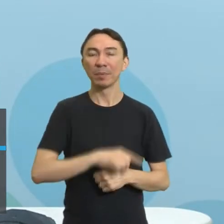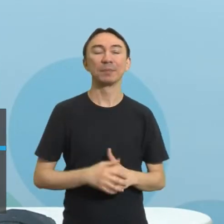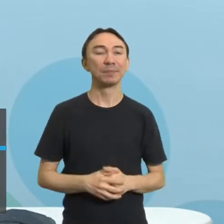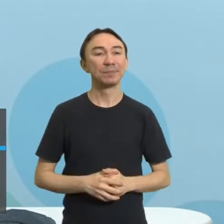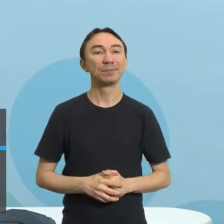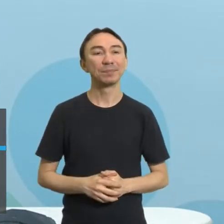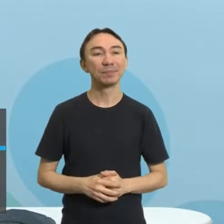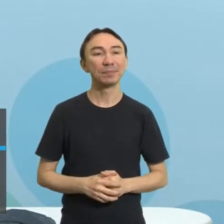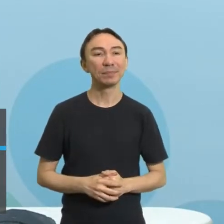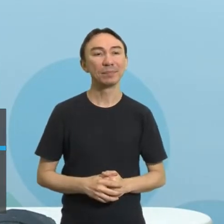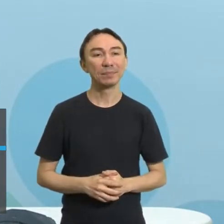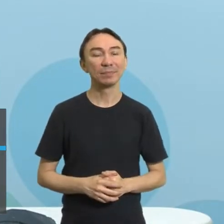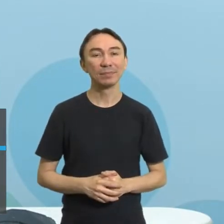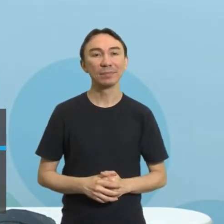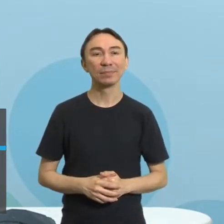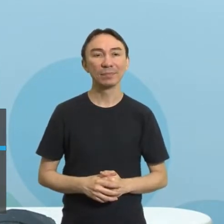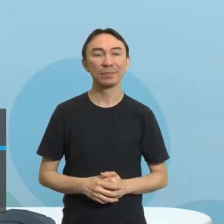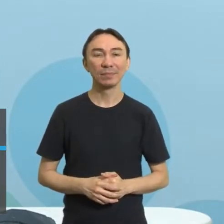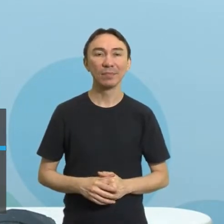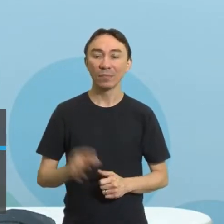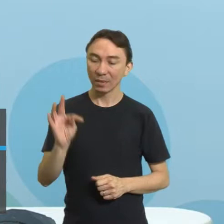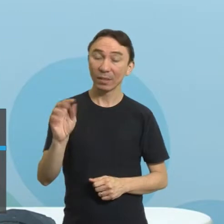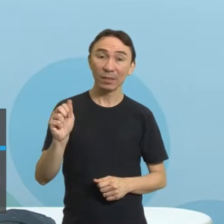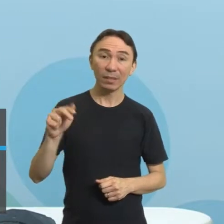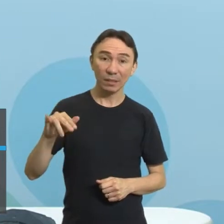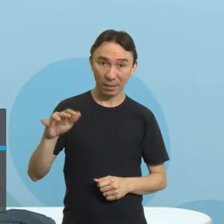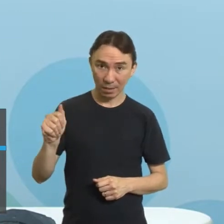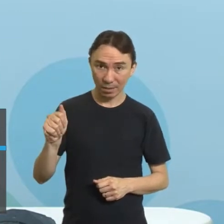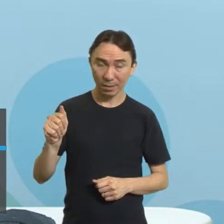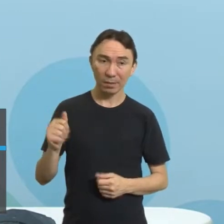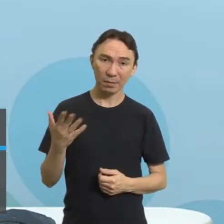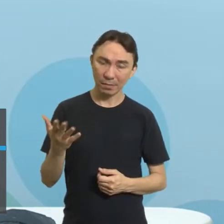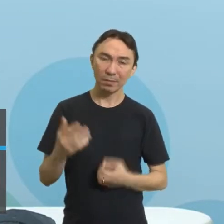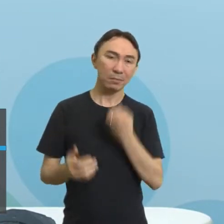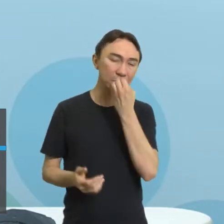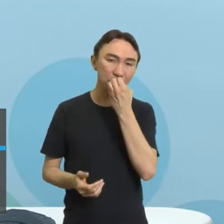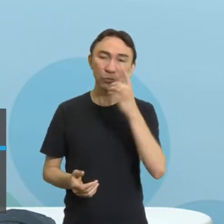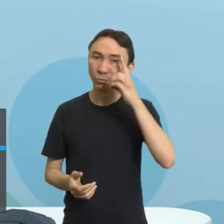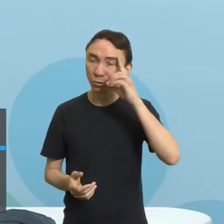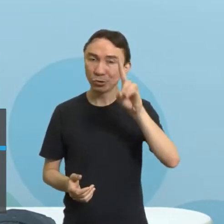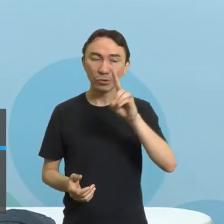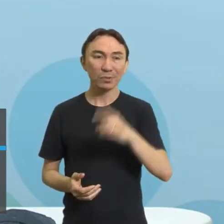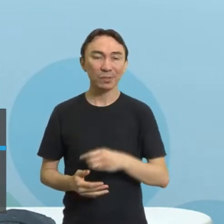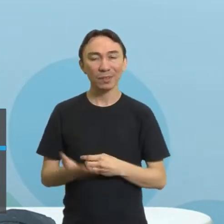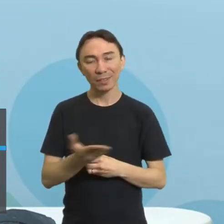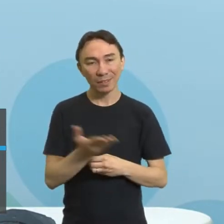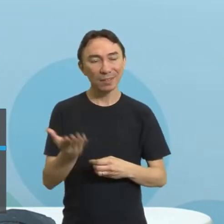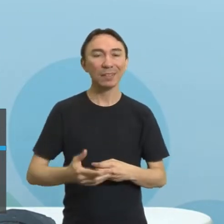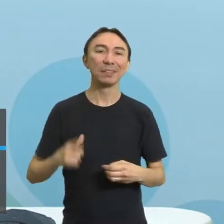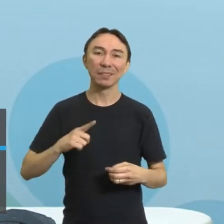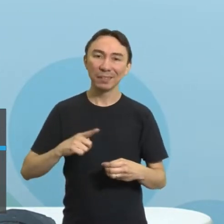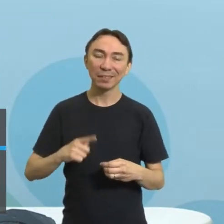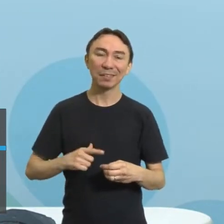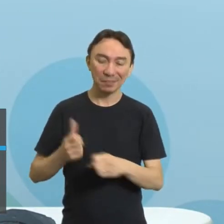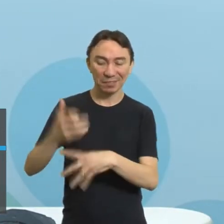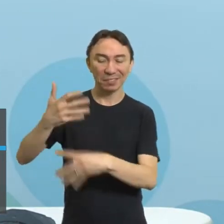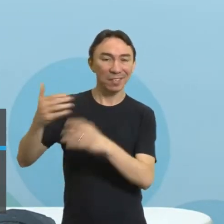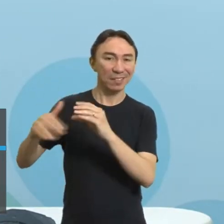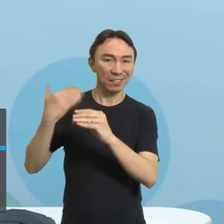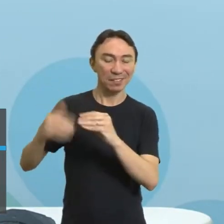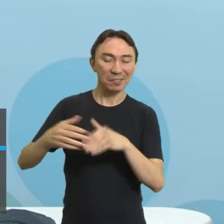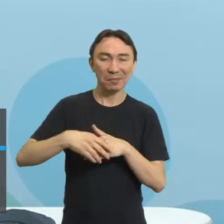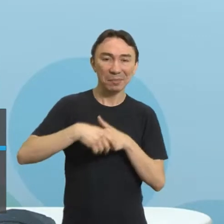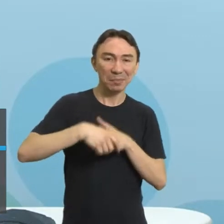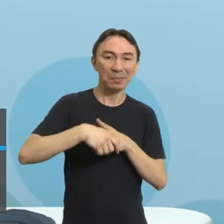gostaria de dar bom dia para a professora Tânia, que de maneira animada nos cumprimentou aqui no chat,